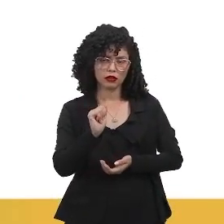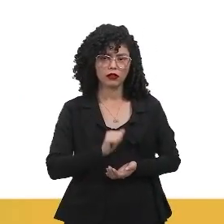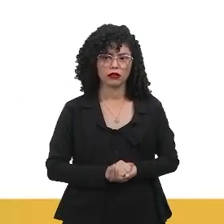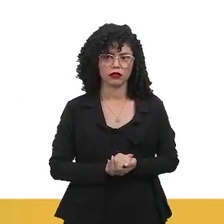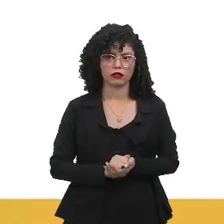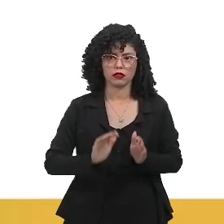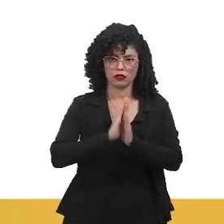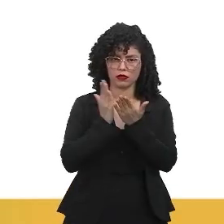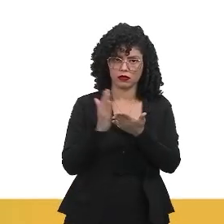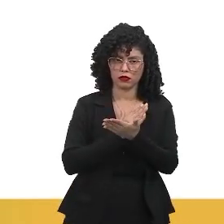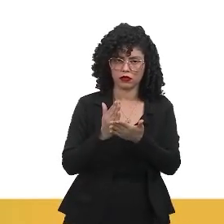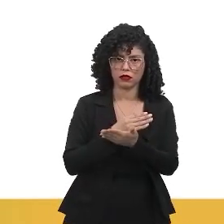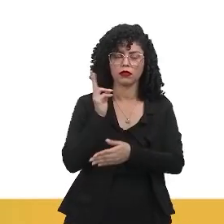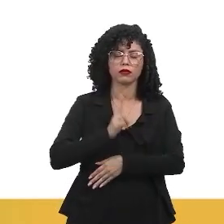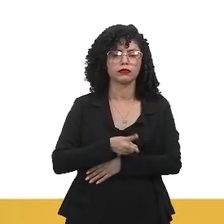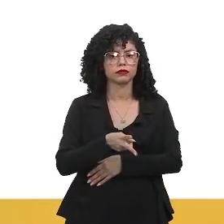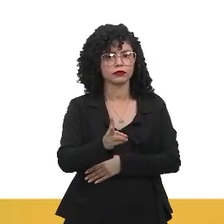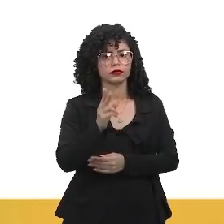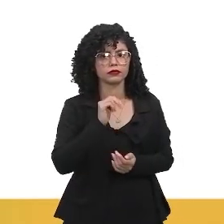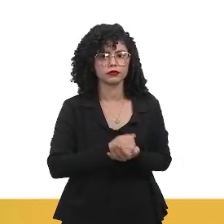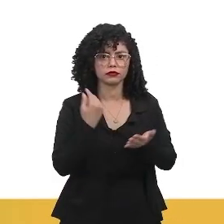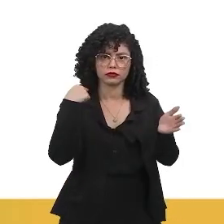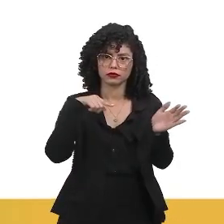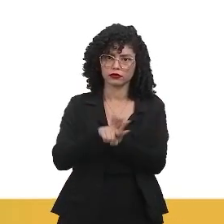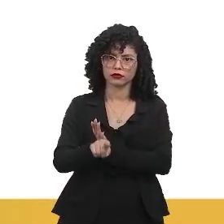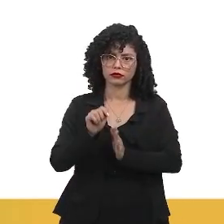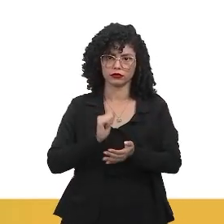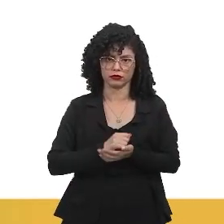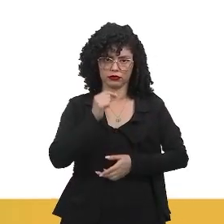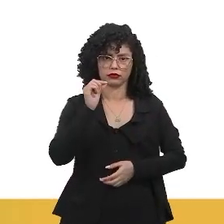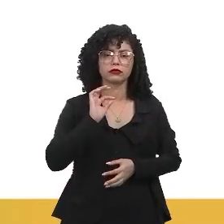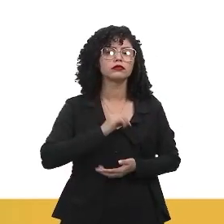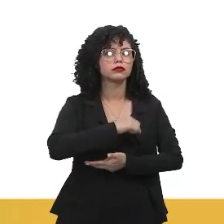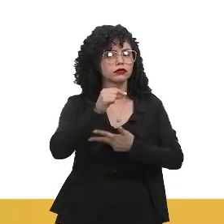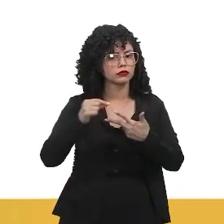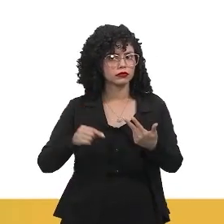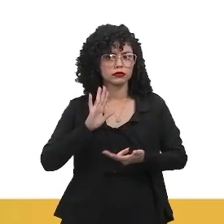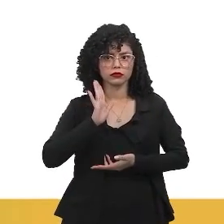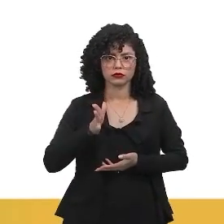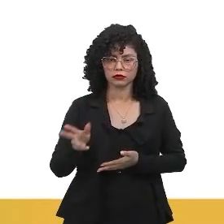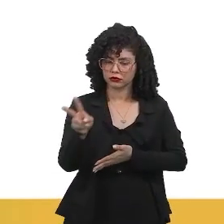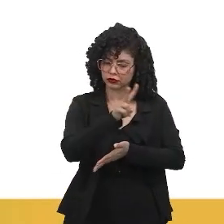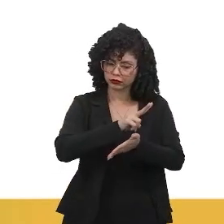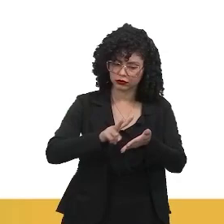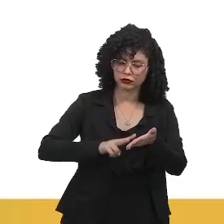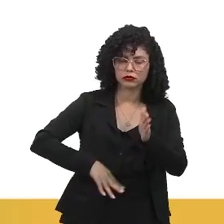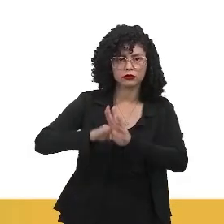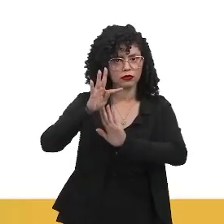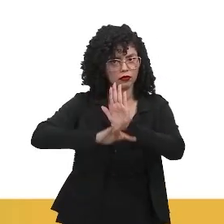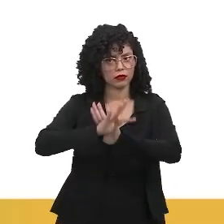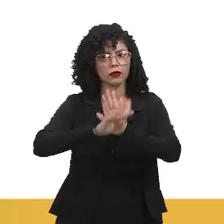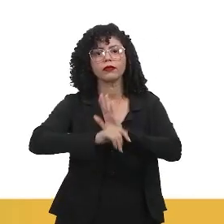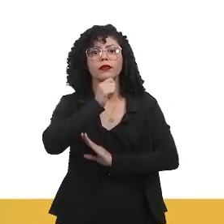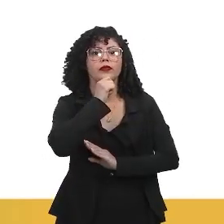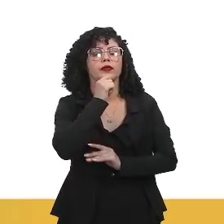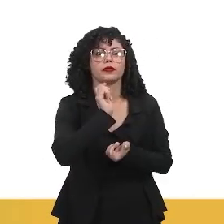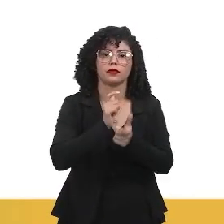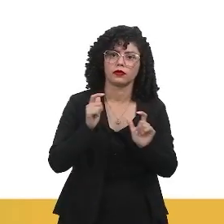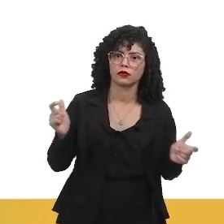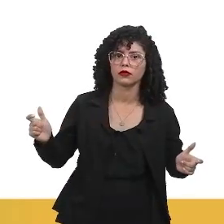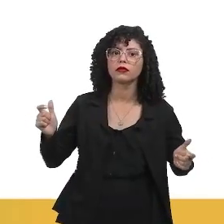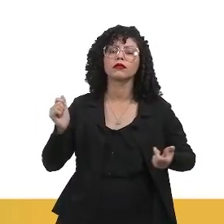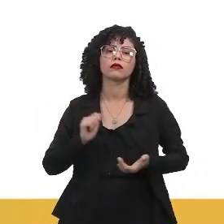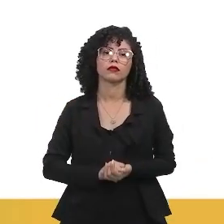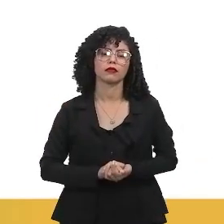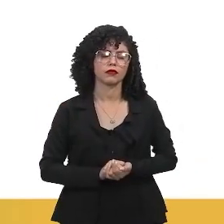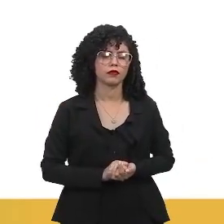que é um livro que cai recorrentemente nas questões de Enem. Então, já indico a leitura desse texto, apesar dele ser um pouco denso,